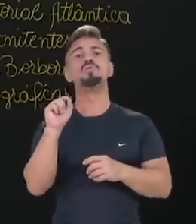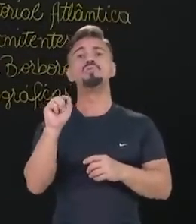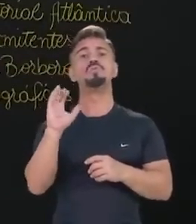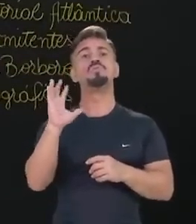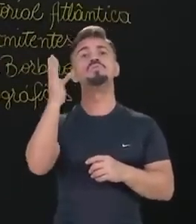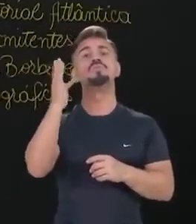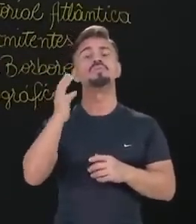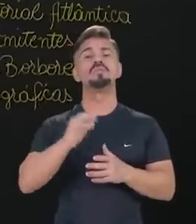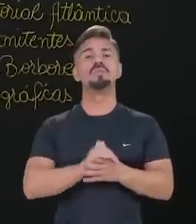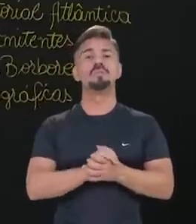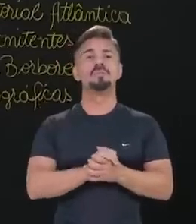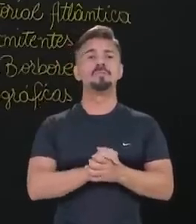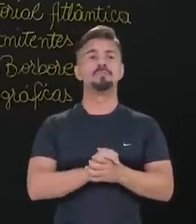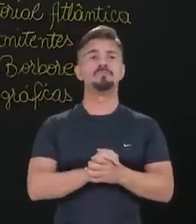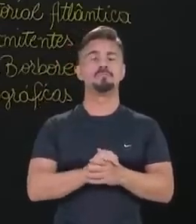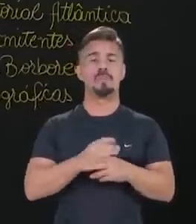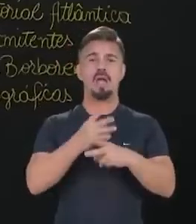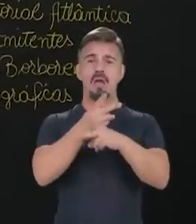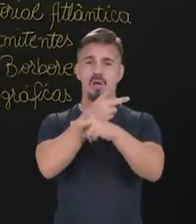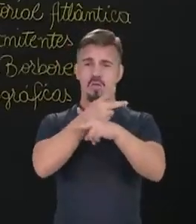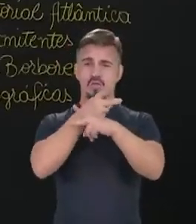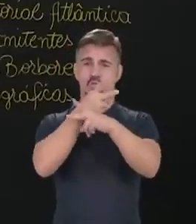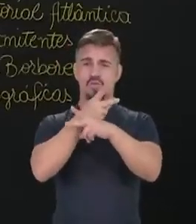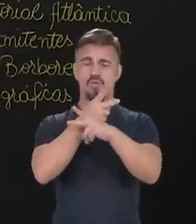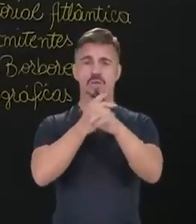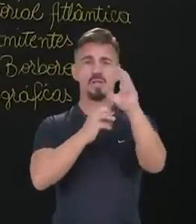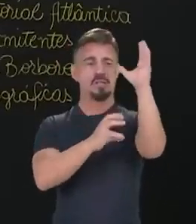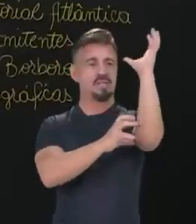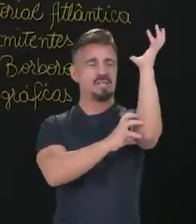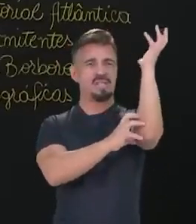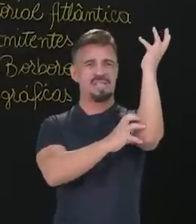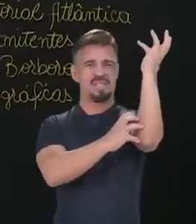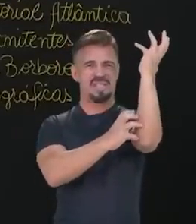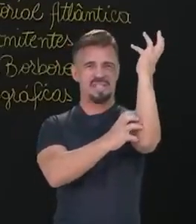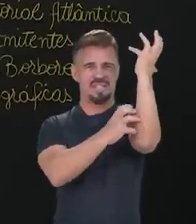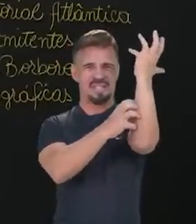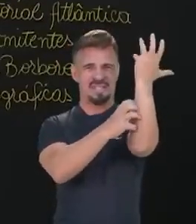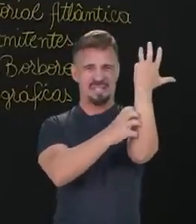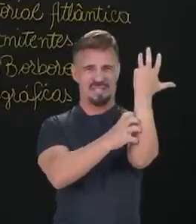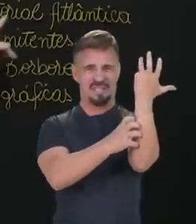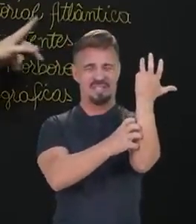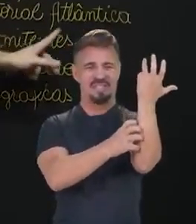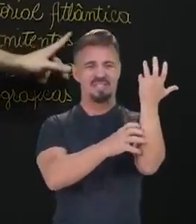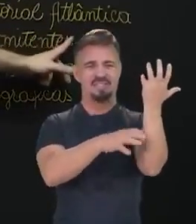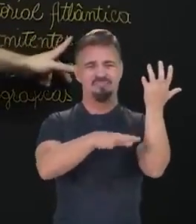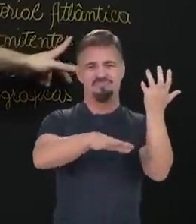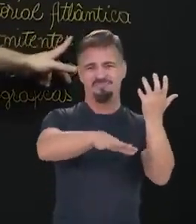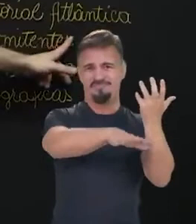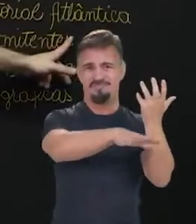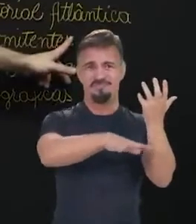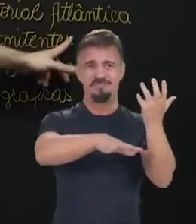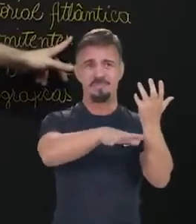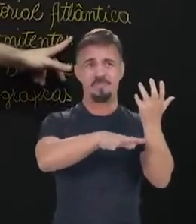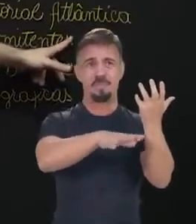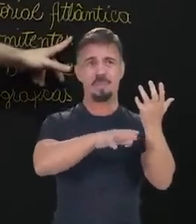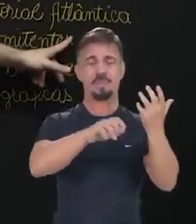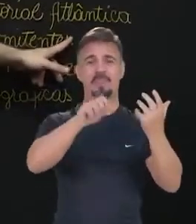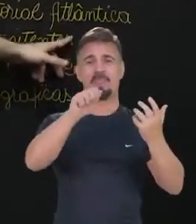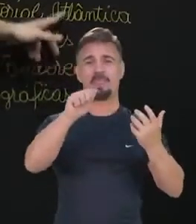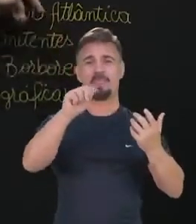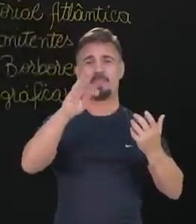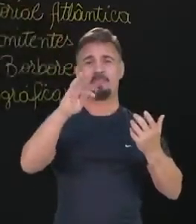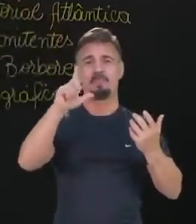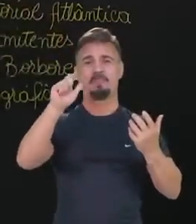é que, quanto à questão de ventos, a Caatinga acaba sendo atingida pela massa equatorial